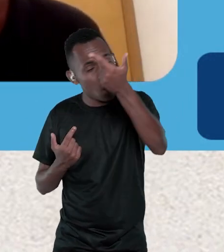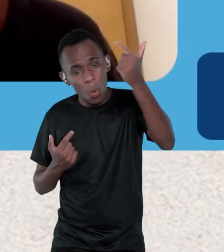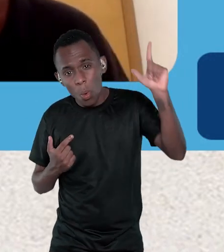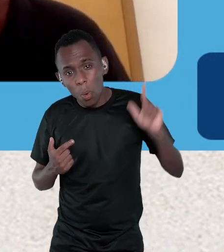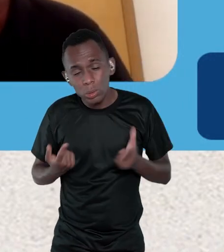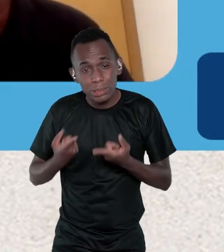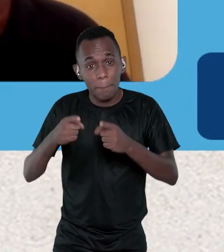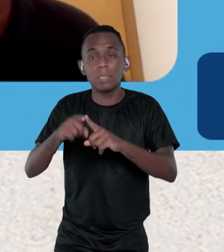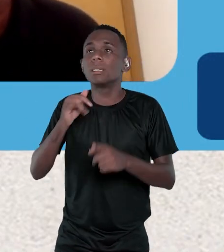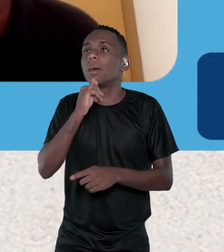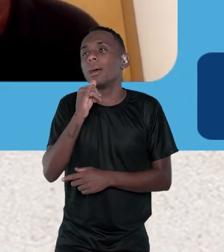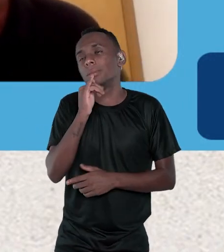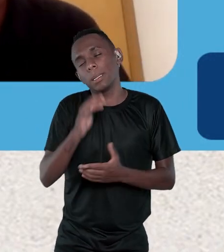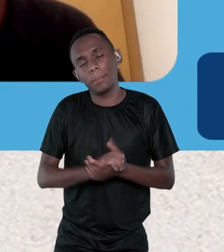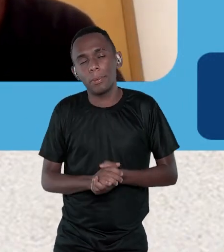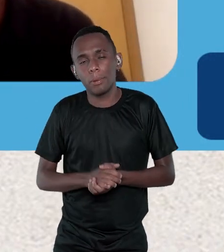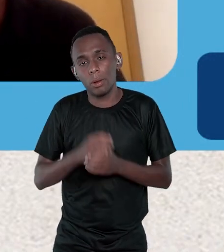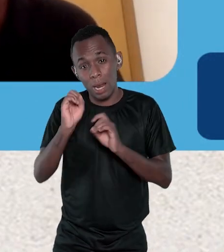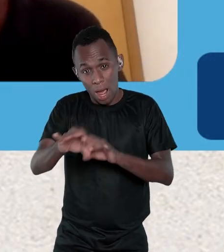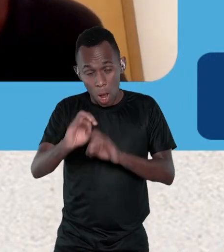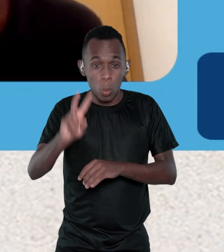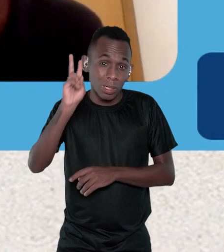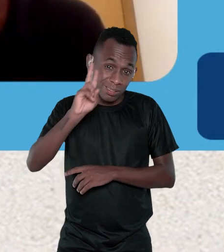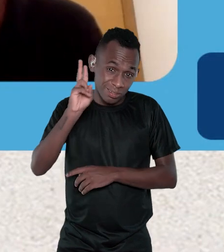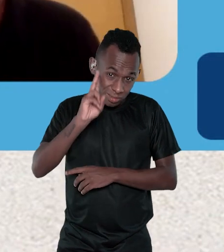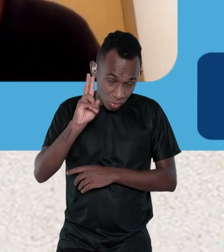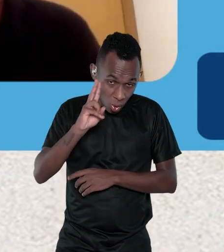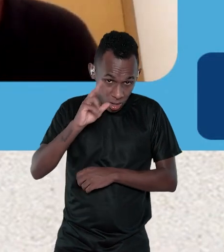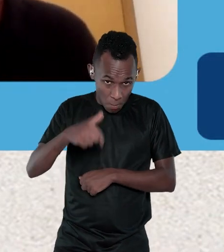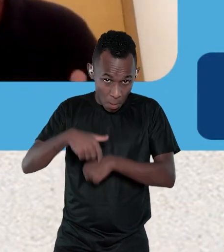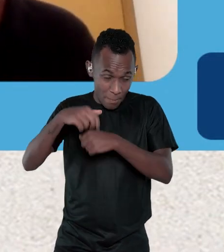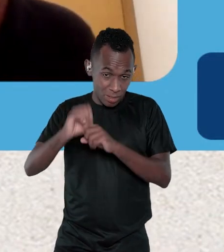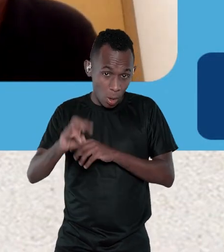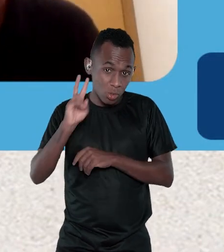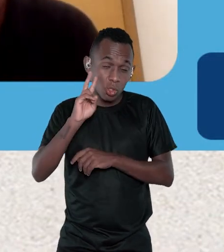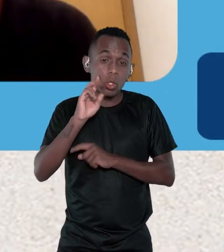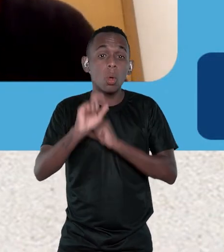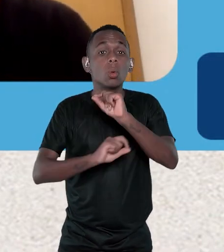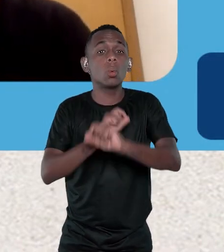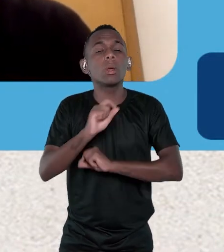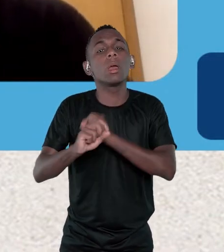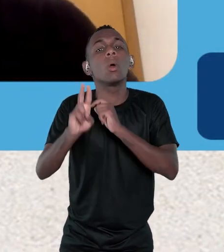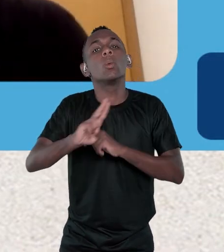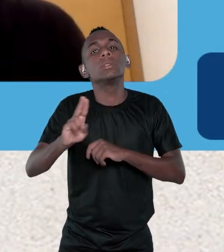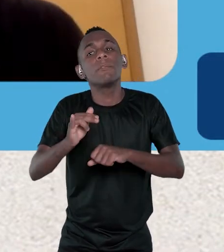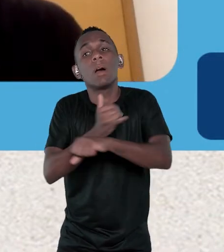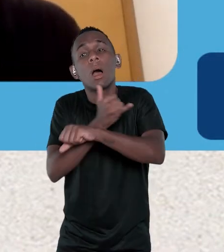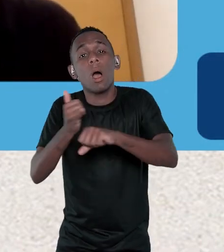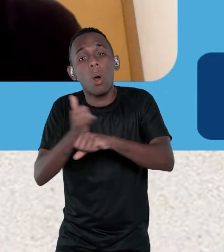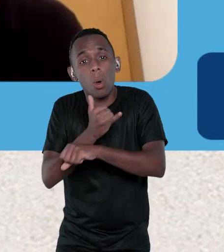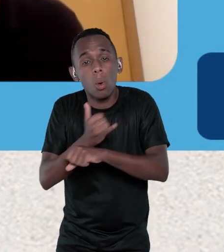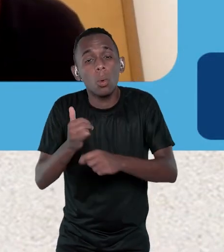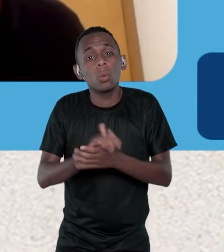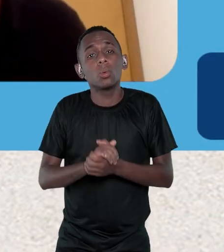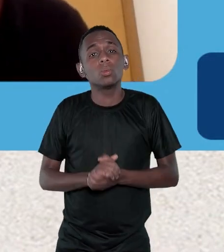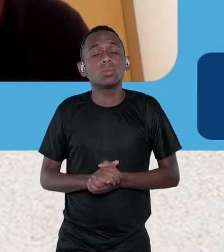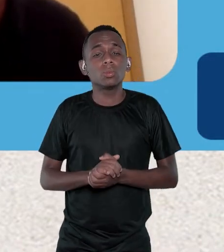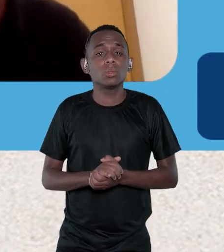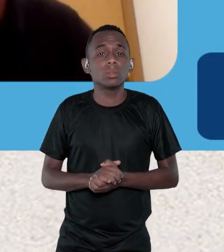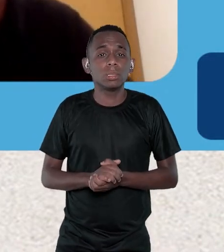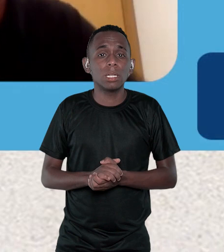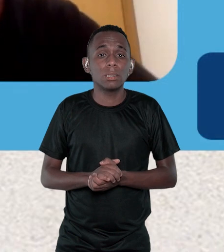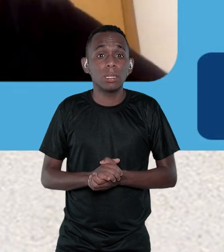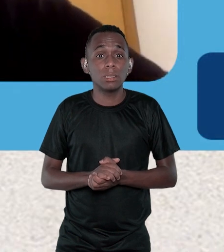as companhias, o congraçamento. A gente ia, por exemplo, ter aula de história, a gente entravam